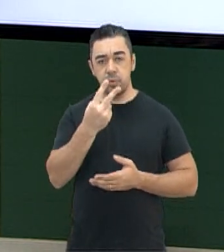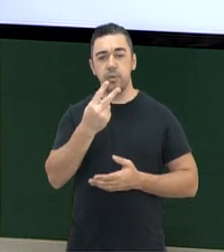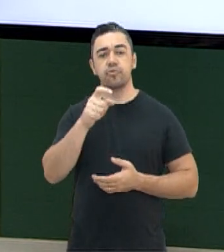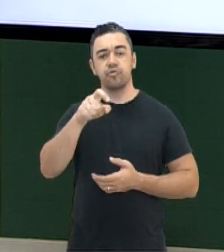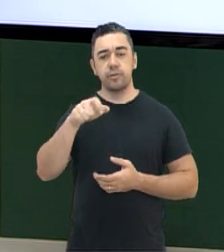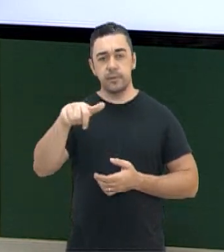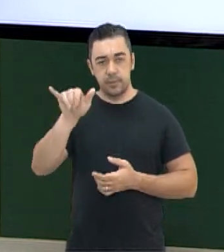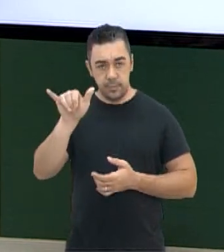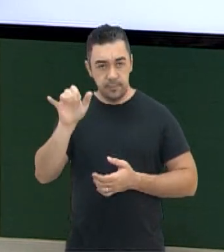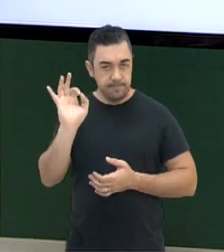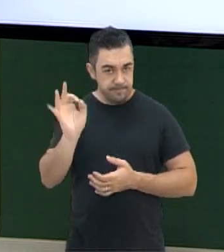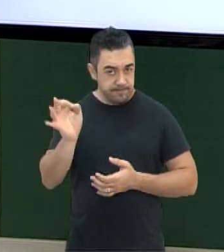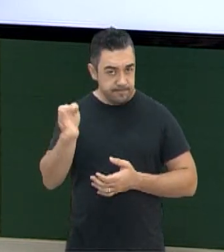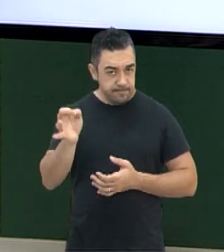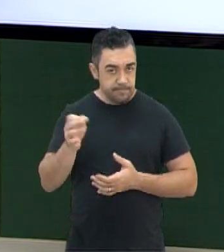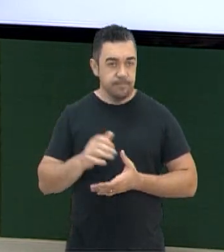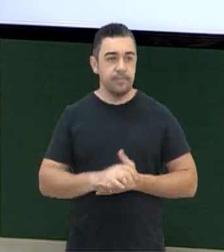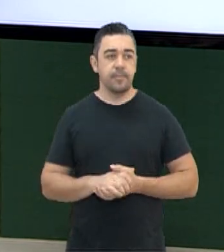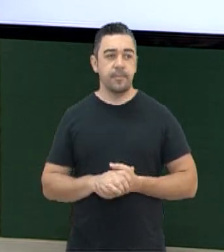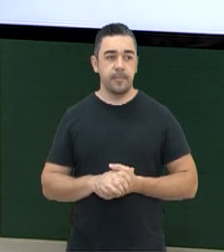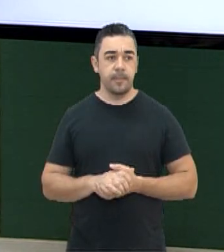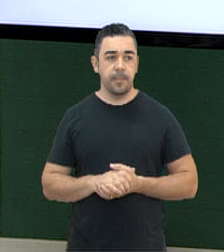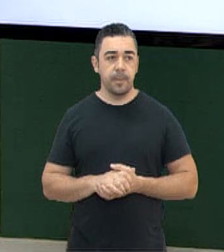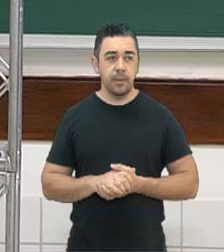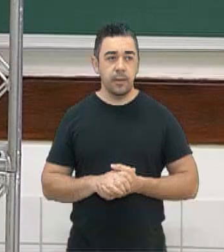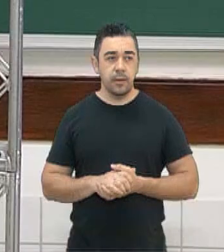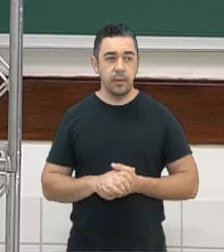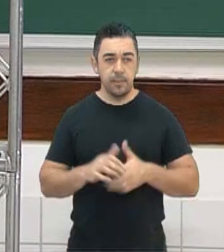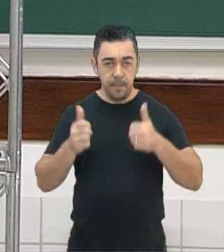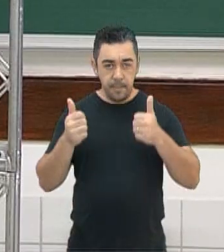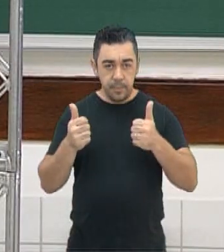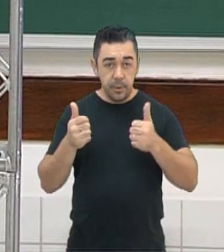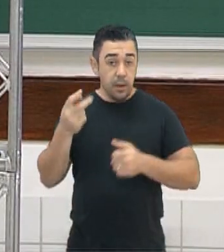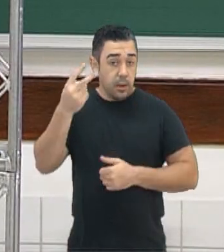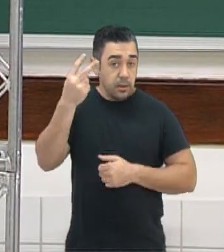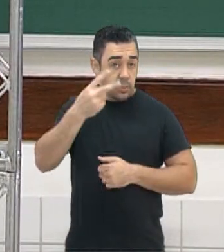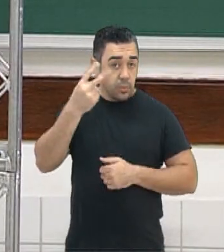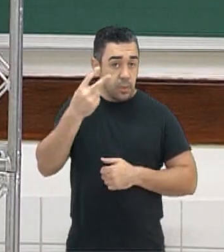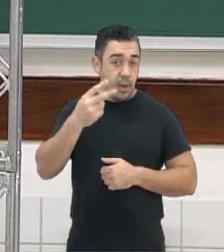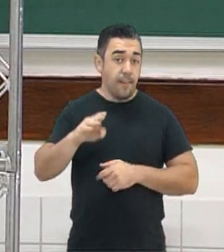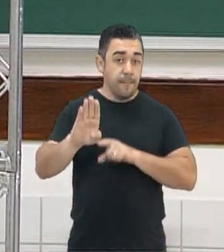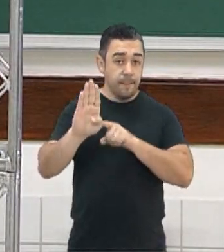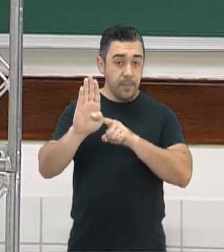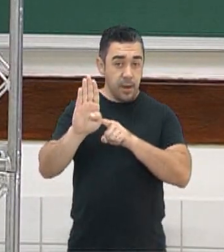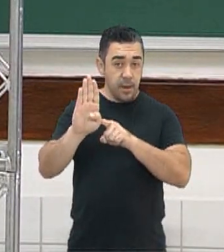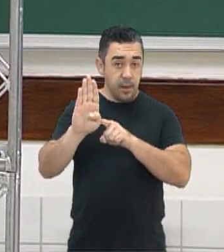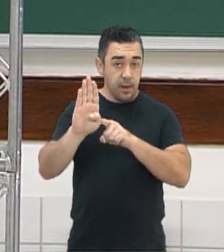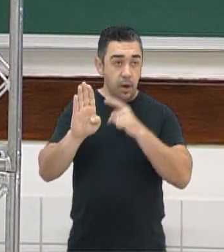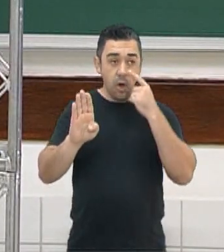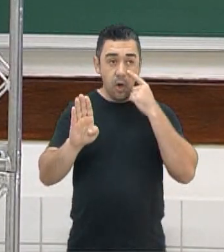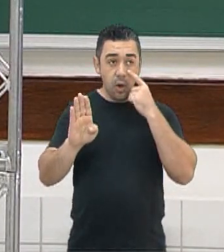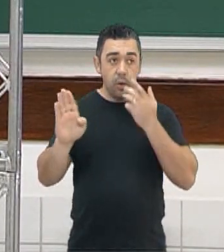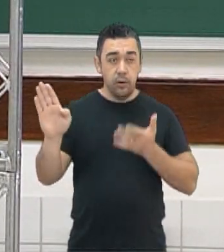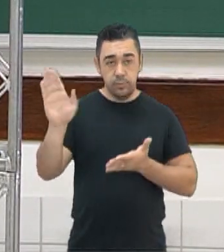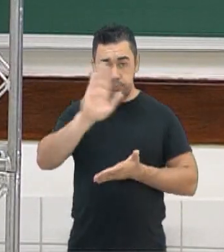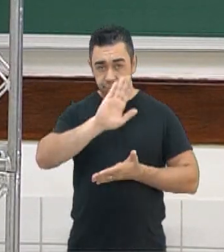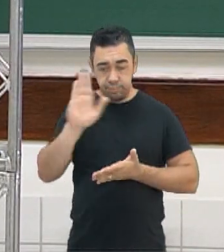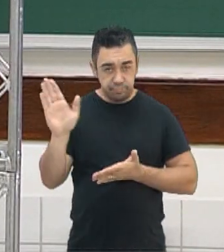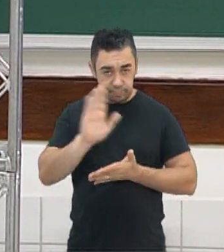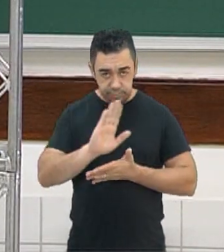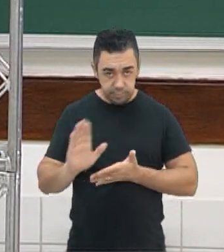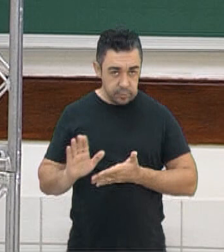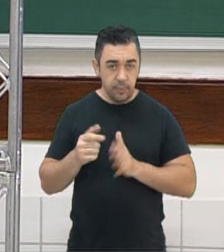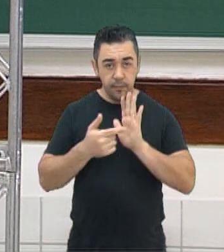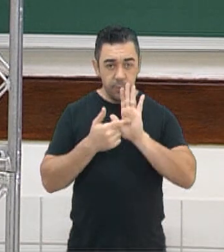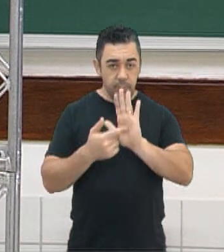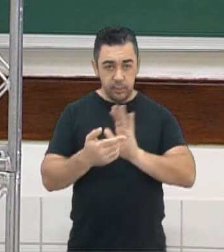2xy. Certo? E agora, na segunda, o que eu preciso fazer com a segunda? Vou apagar aqui agora o quadro